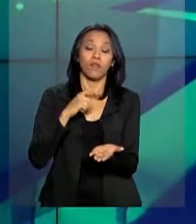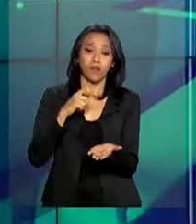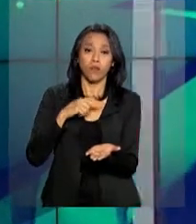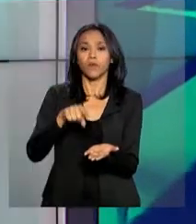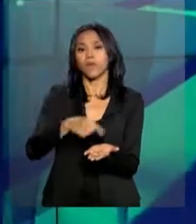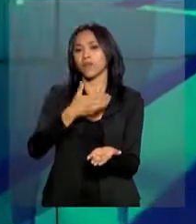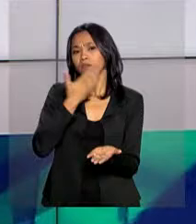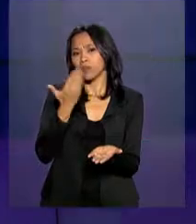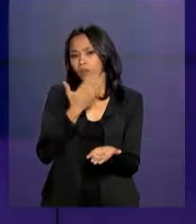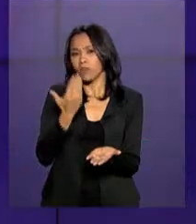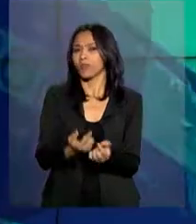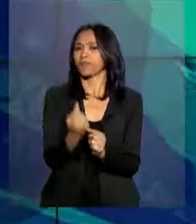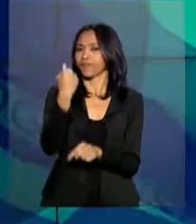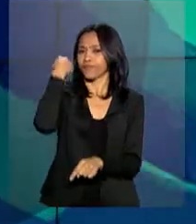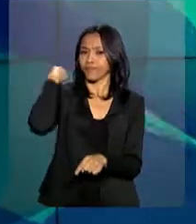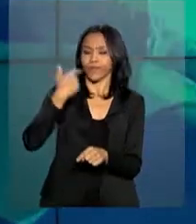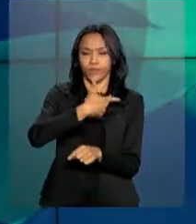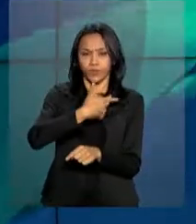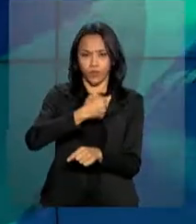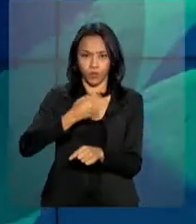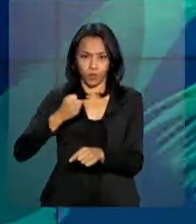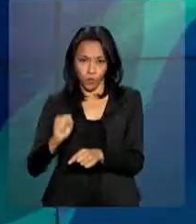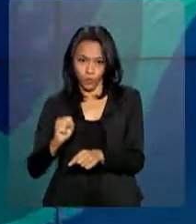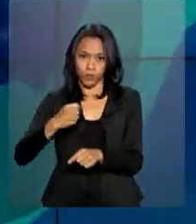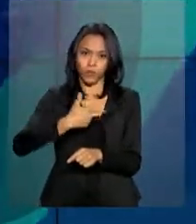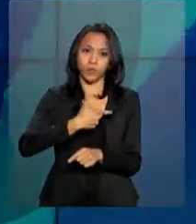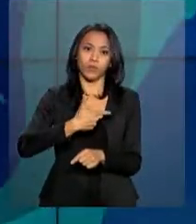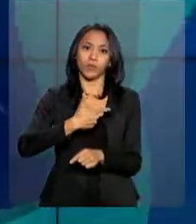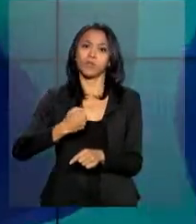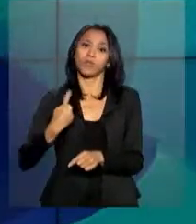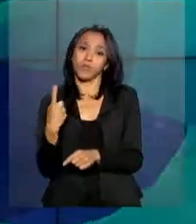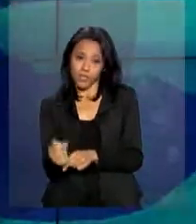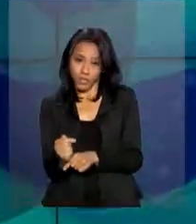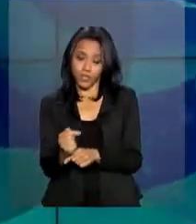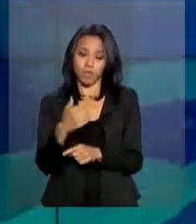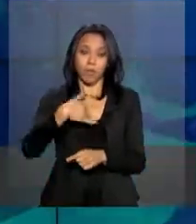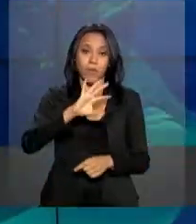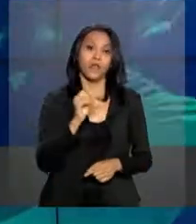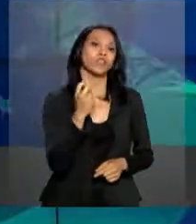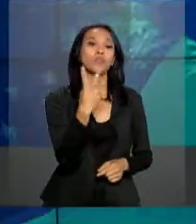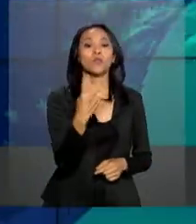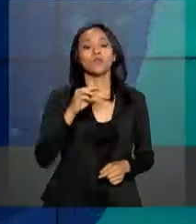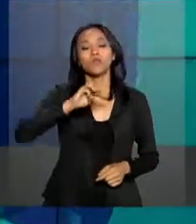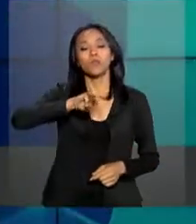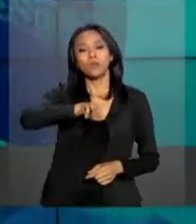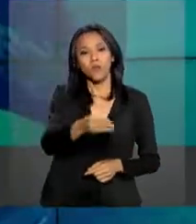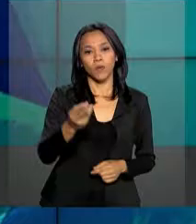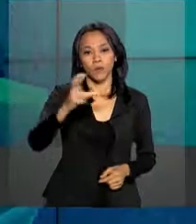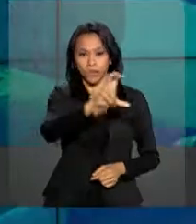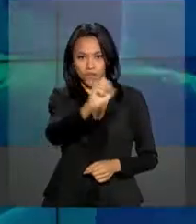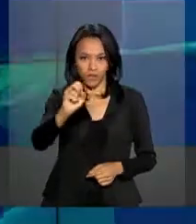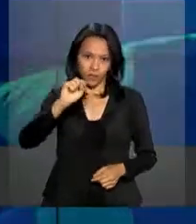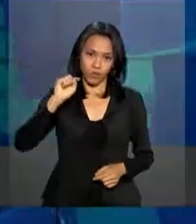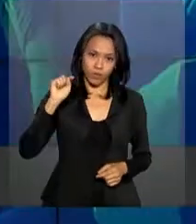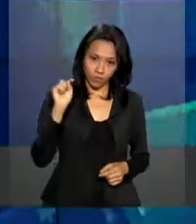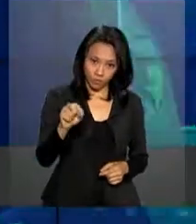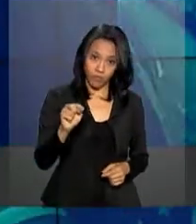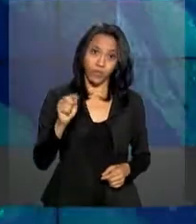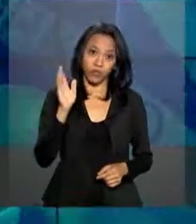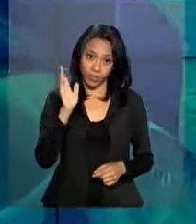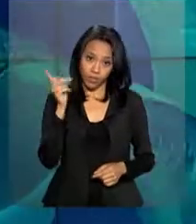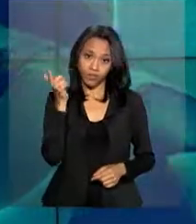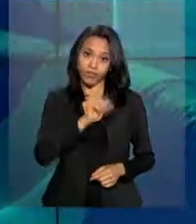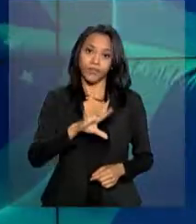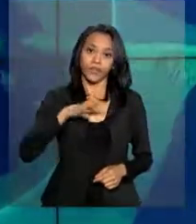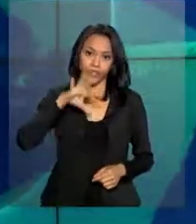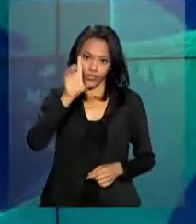dos exercícios de 2008 a 2017 são mais de dois milhões e meio de contribuintes contemplados o valor total